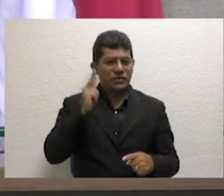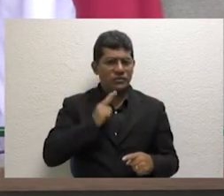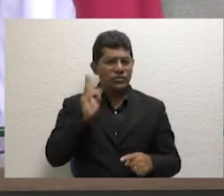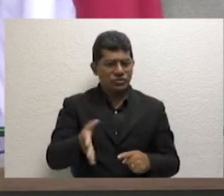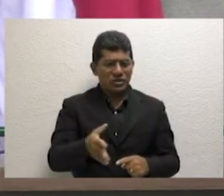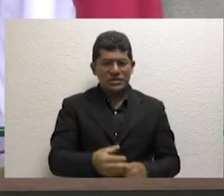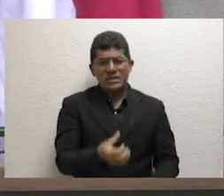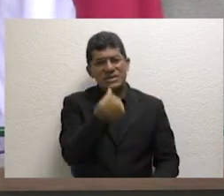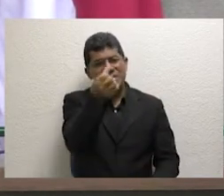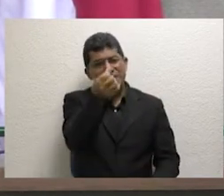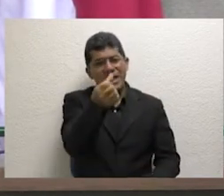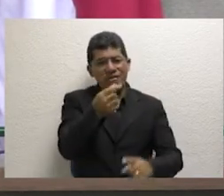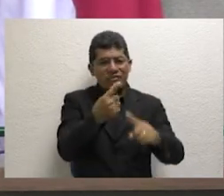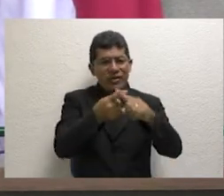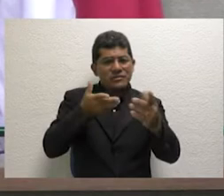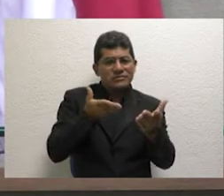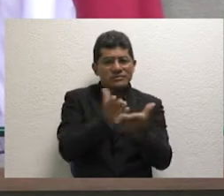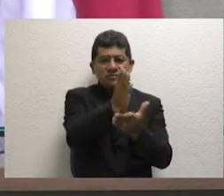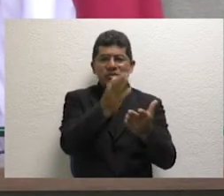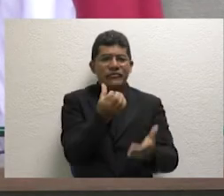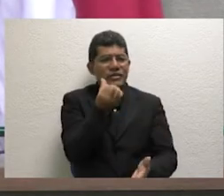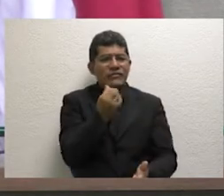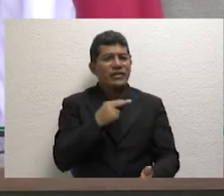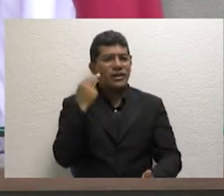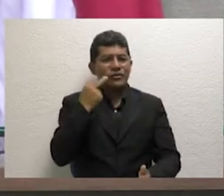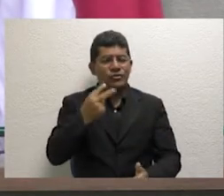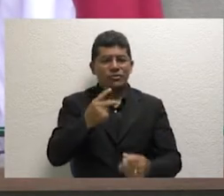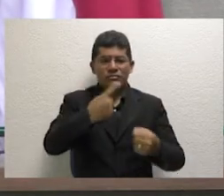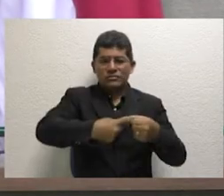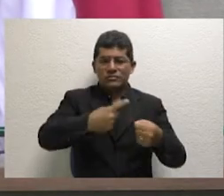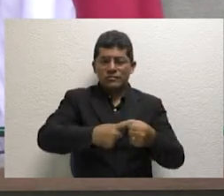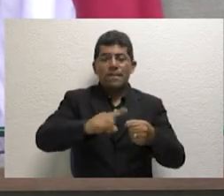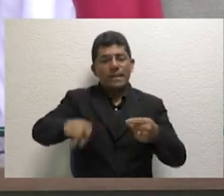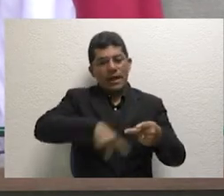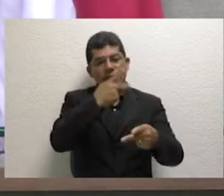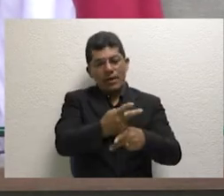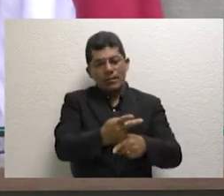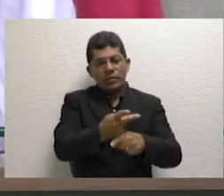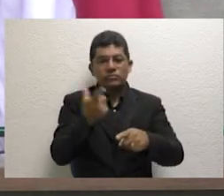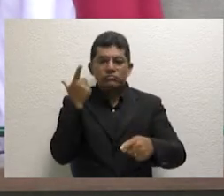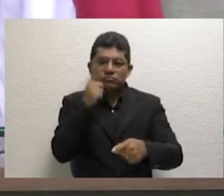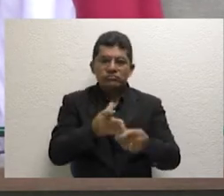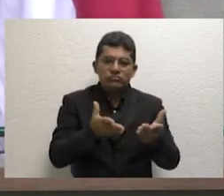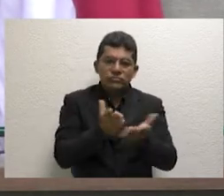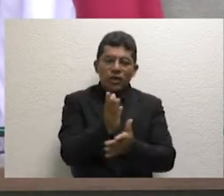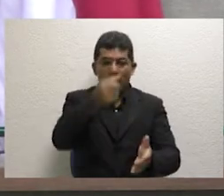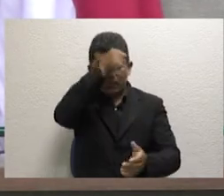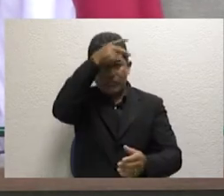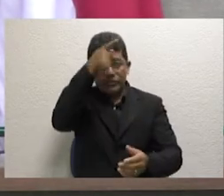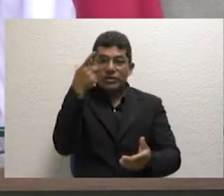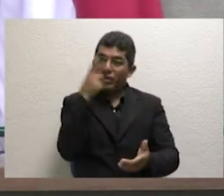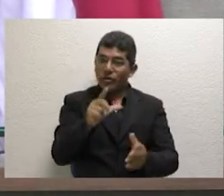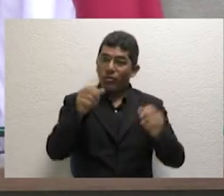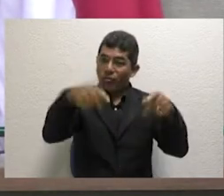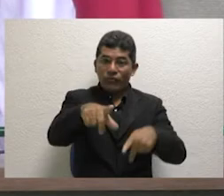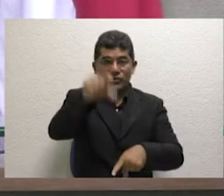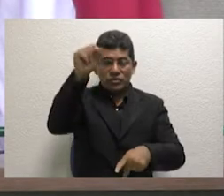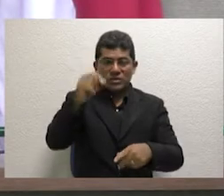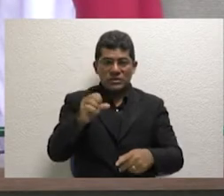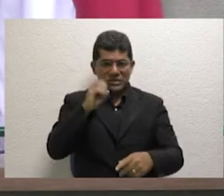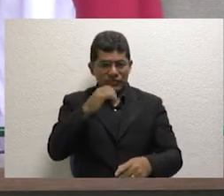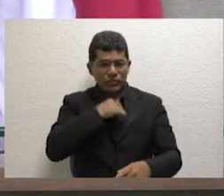vereador sem mandato e depois me candidatei a prefeito e fui escolhido pelo povo se eu fosse um péssimo